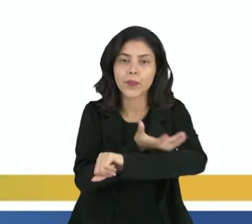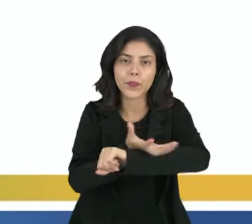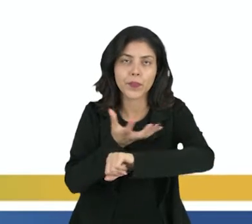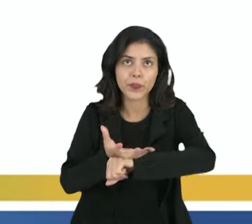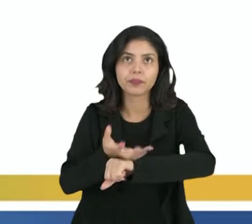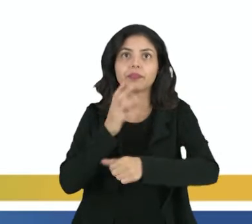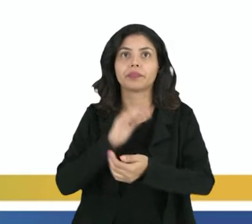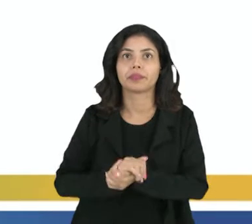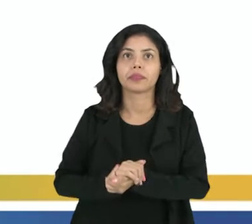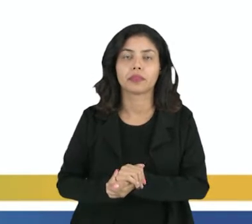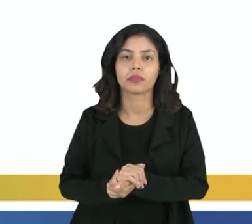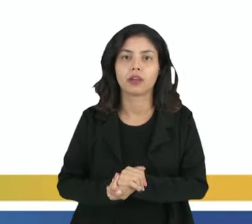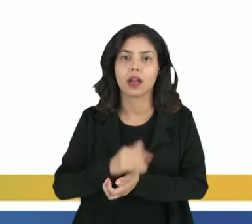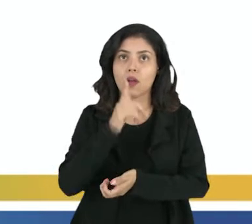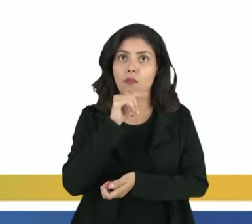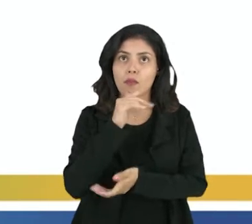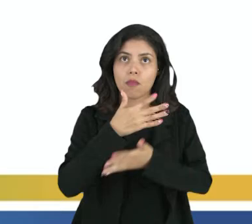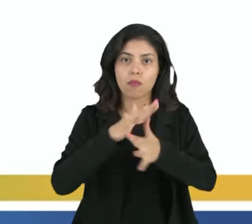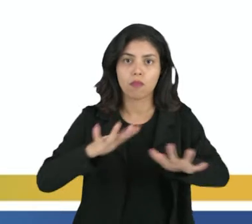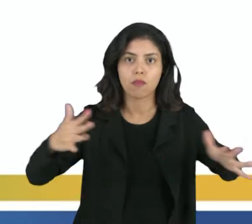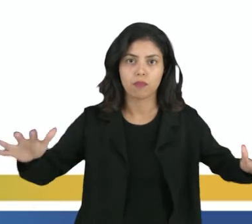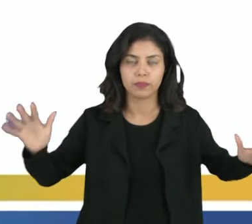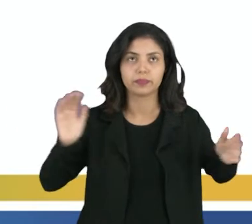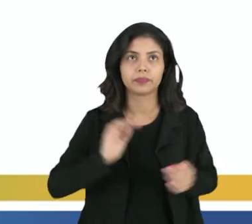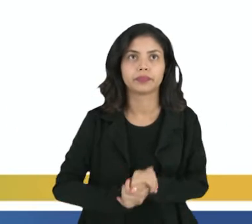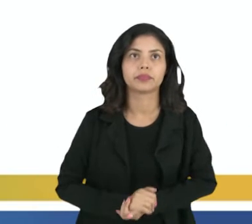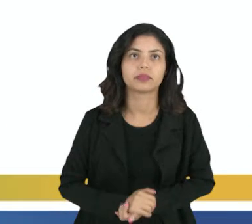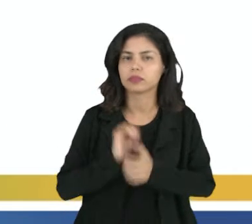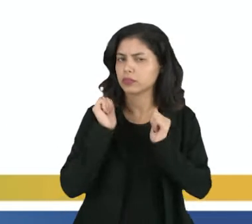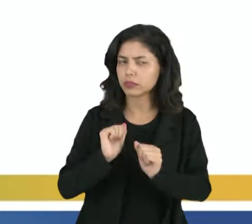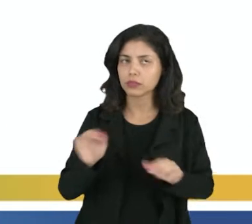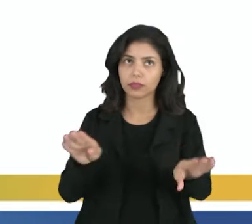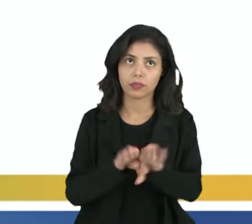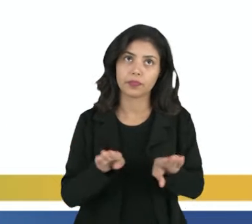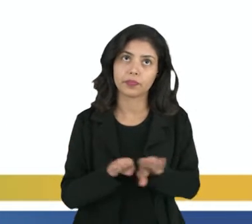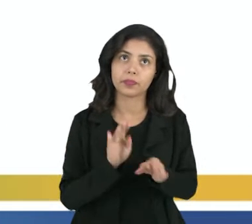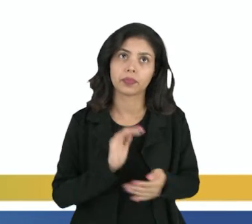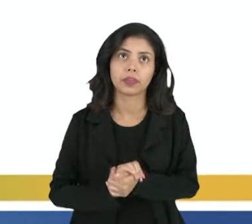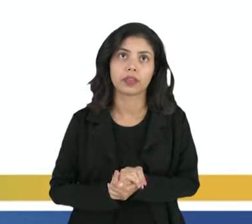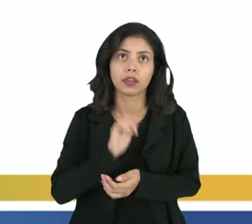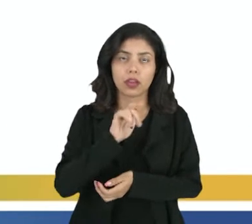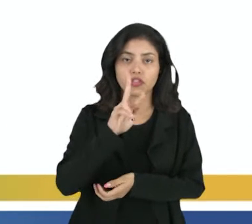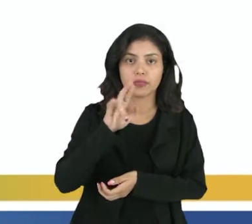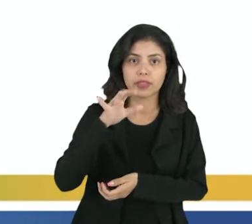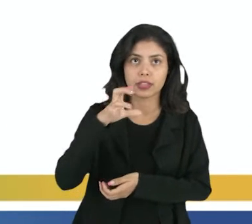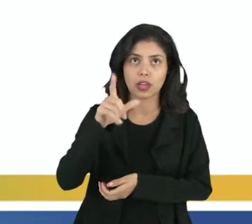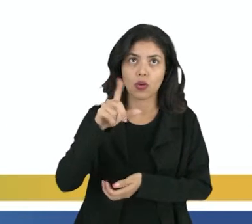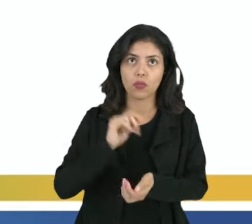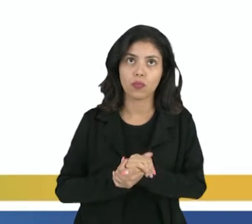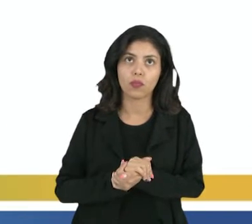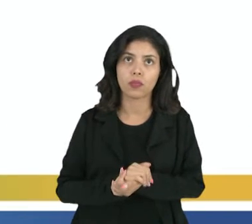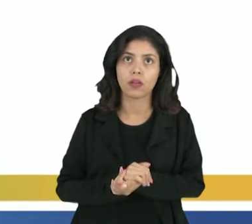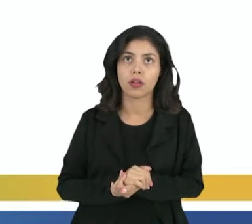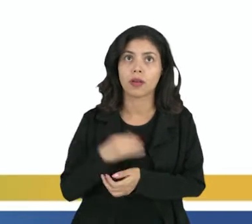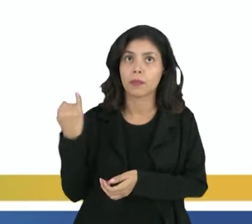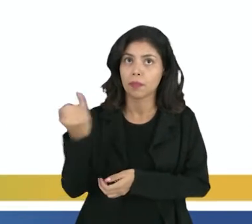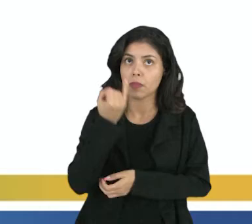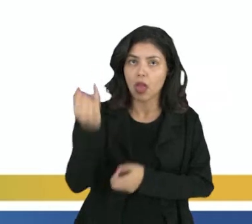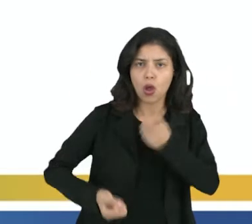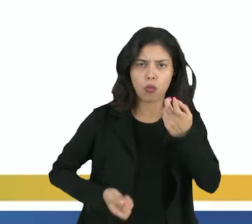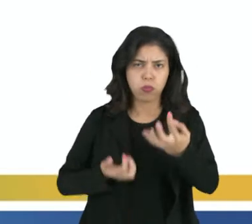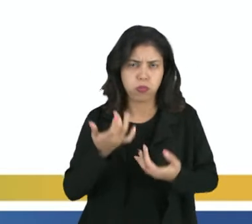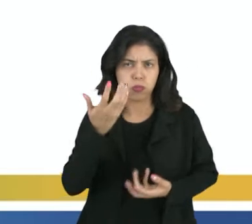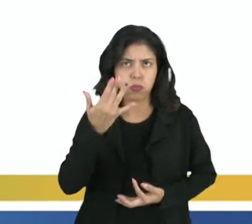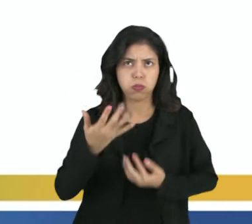em solos pântanos e oceanos podemos também entre as fontes artificiais que inclui a